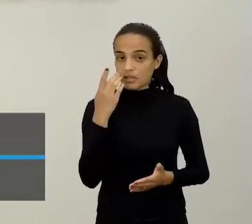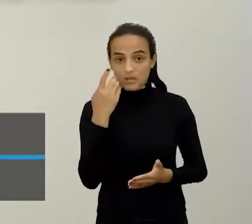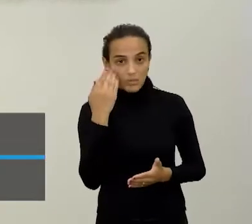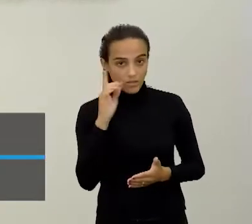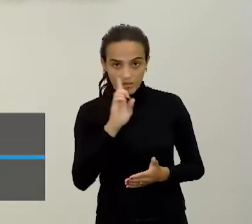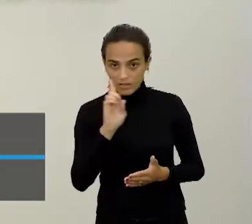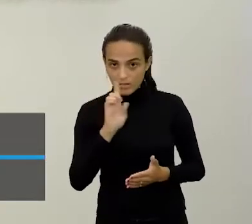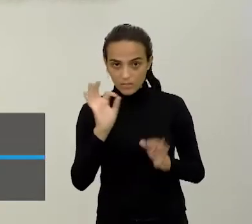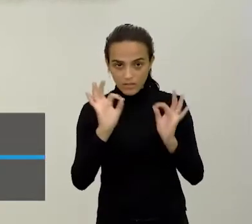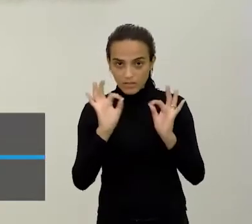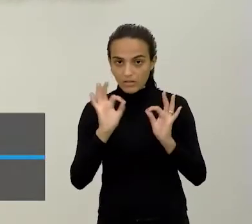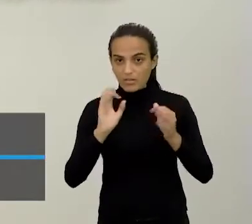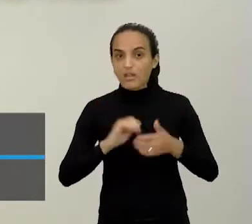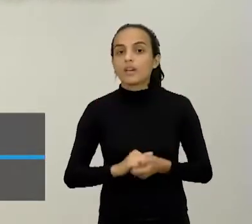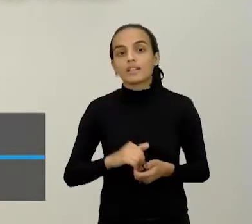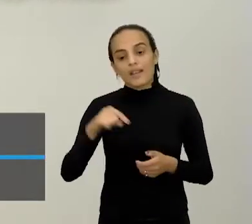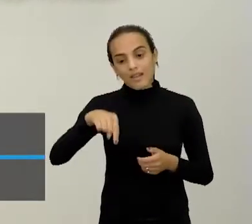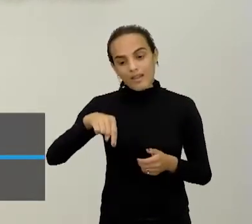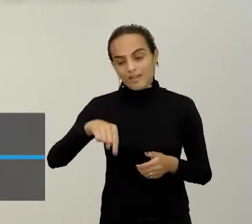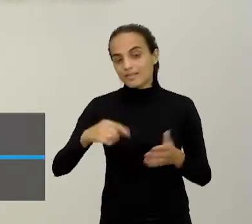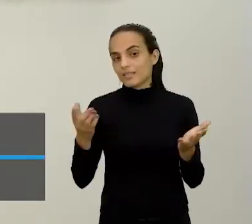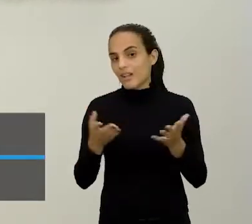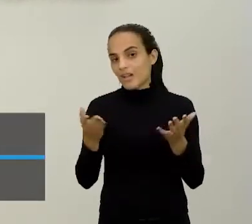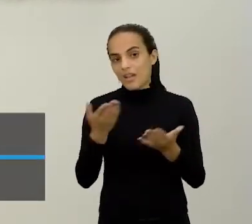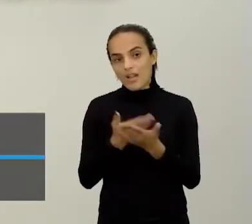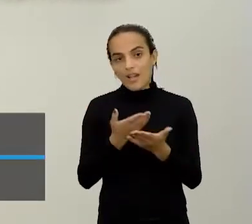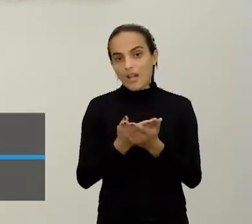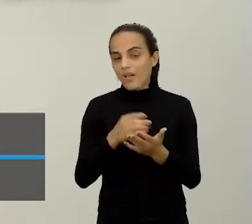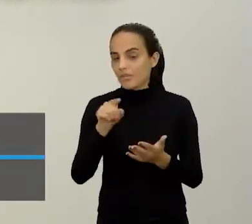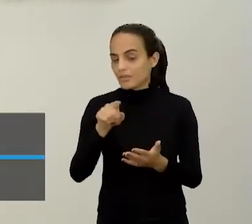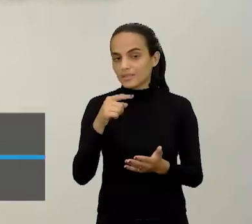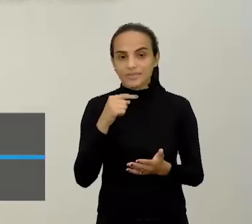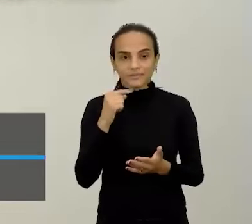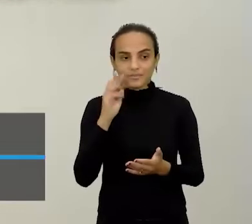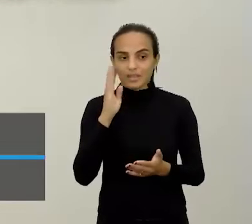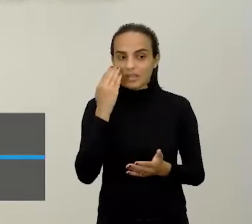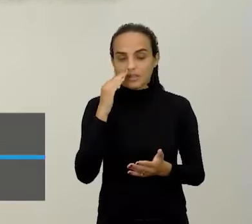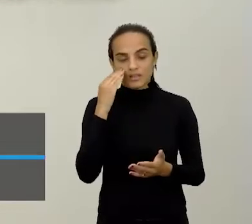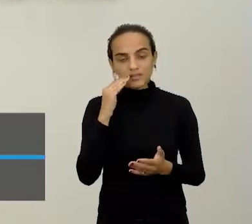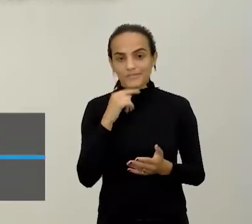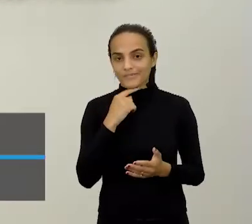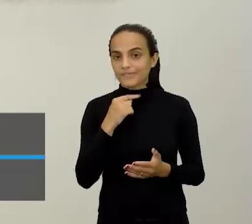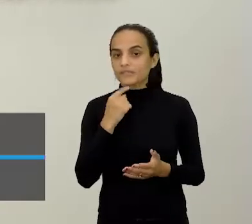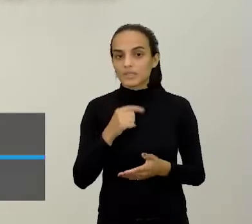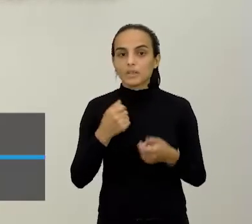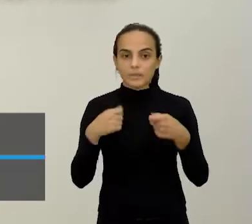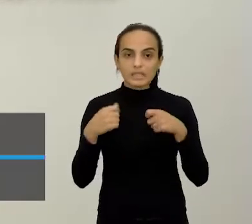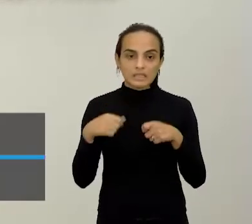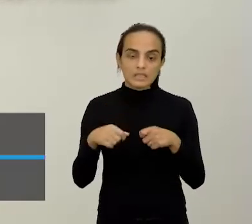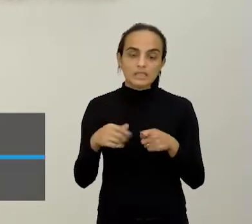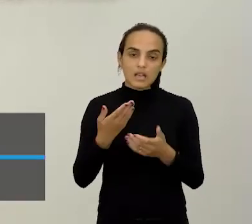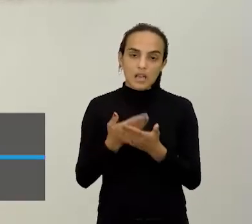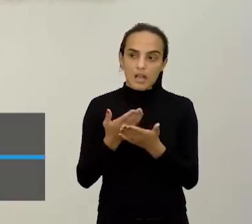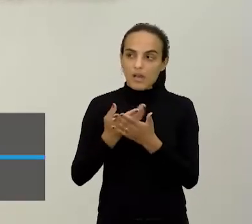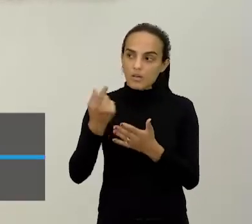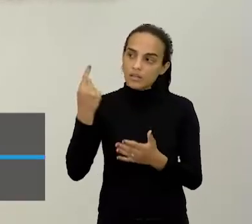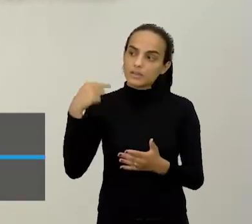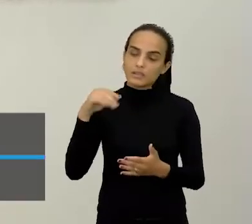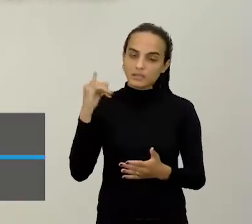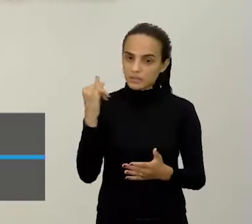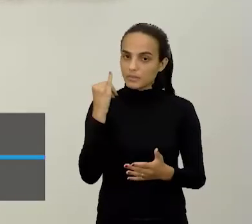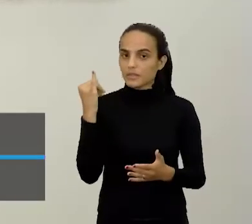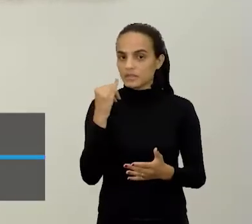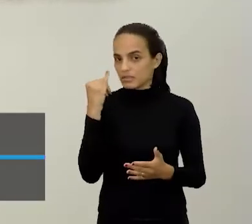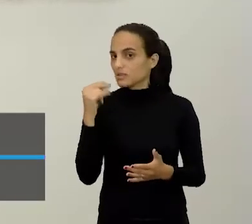polo induzido, de polo permanente, força de London, que na verdade é tudo quase a mesma coisa, mas tudo bem. Então é importante